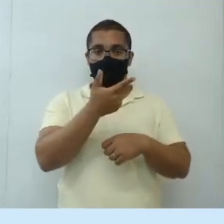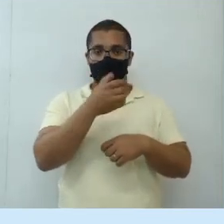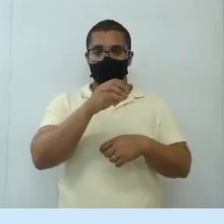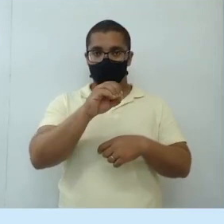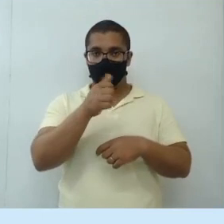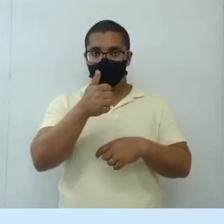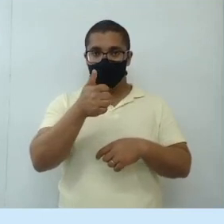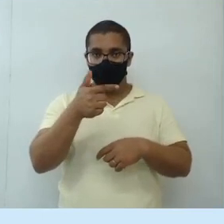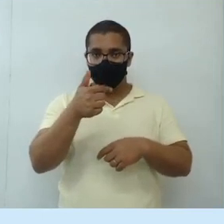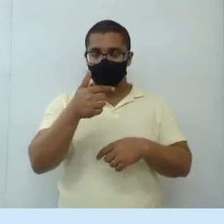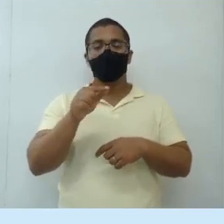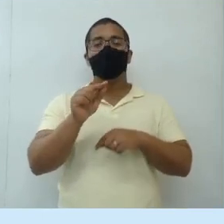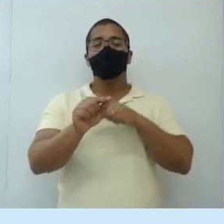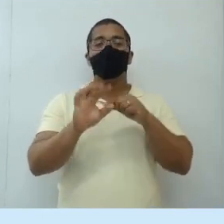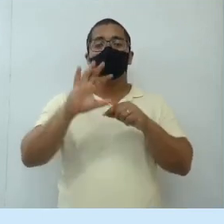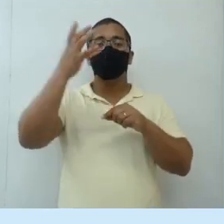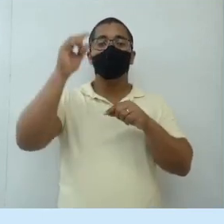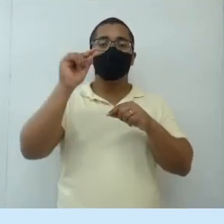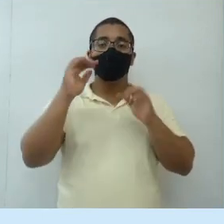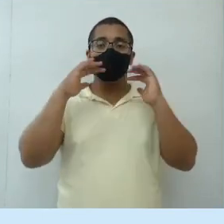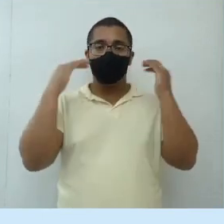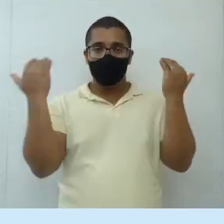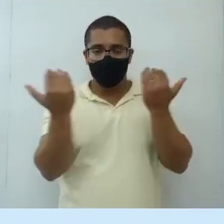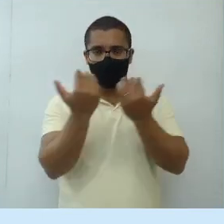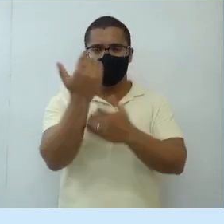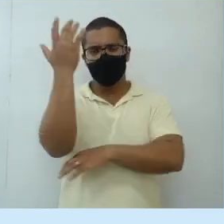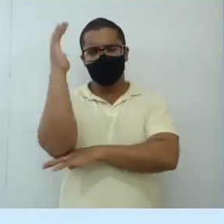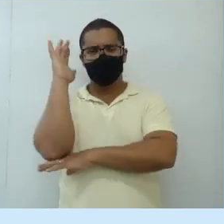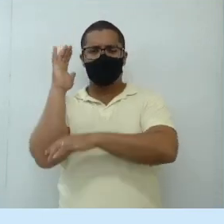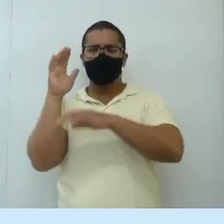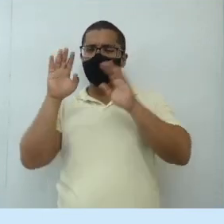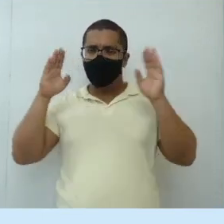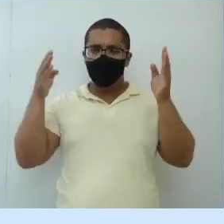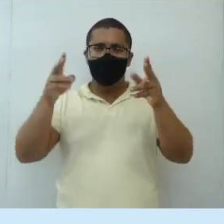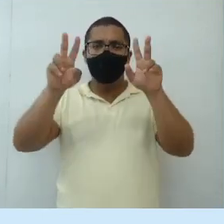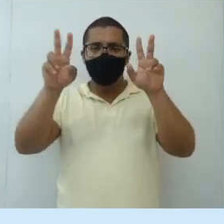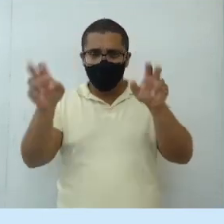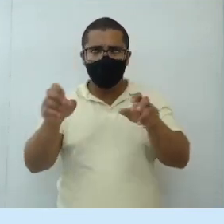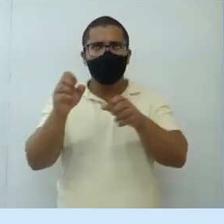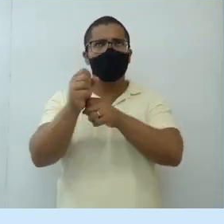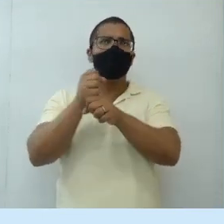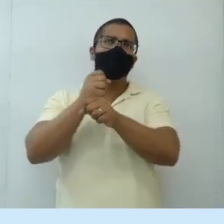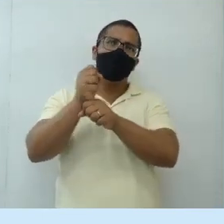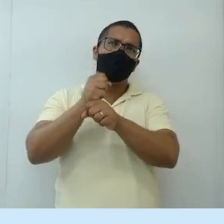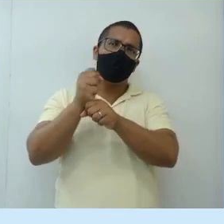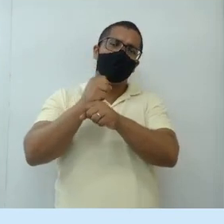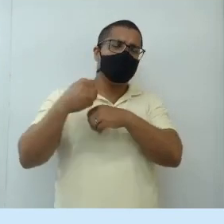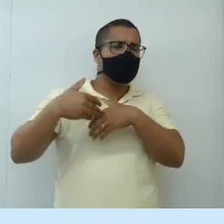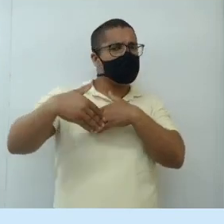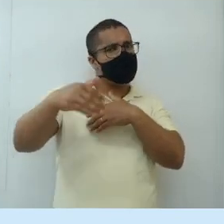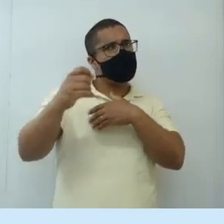site a gente tem que entender que nós conferências ambientais elas ocorrem tempo sem tempo né as